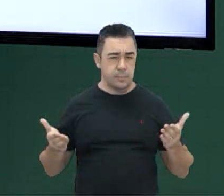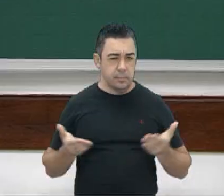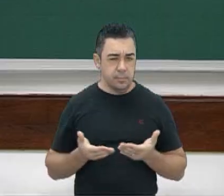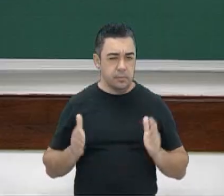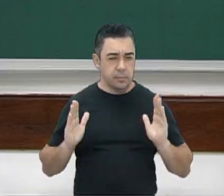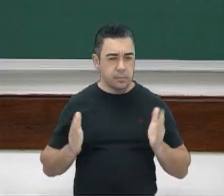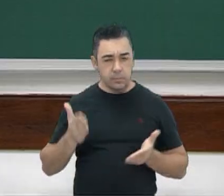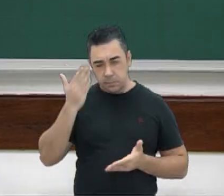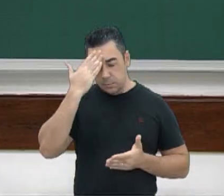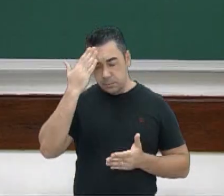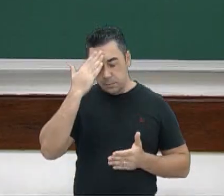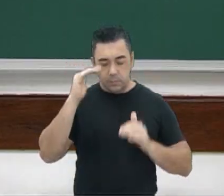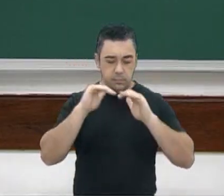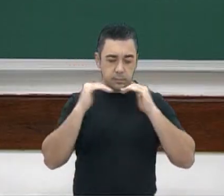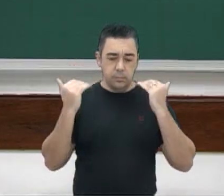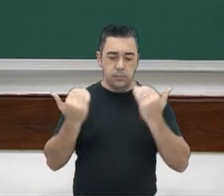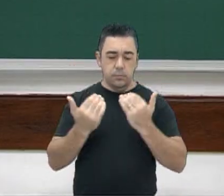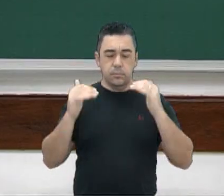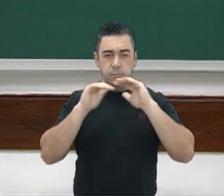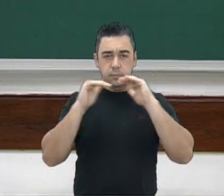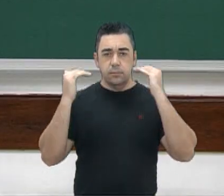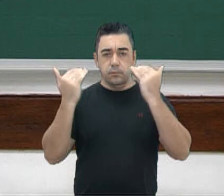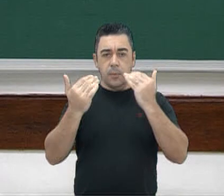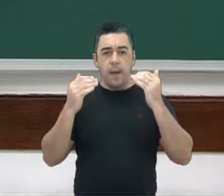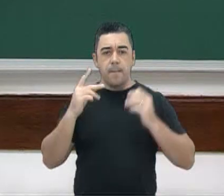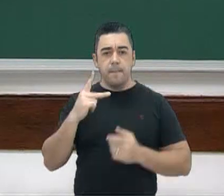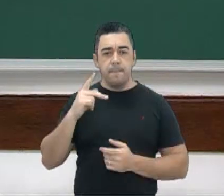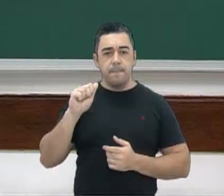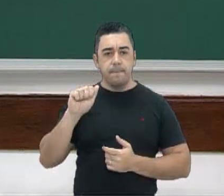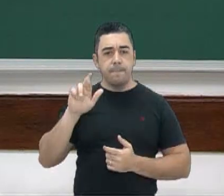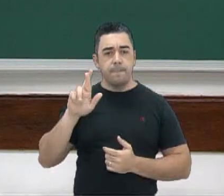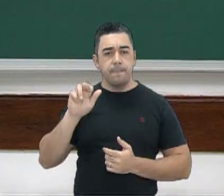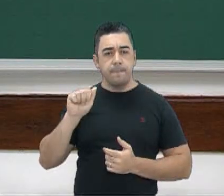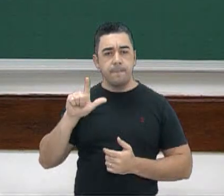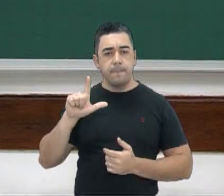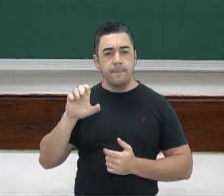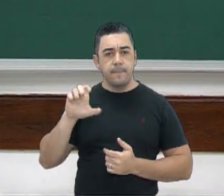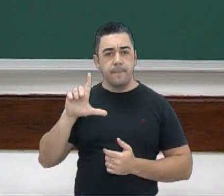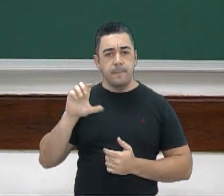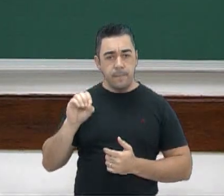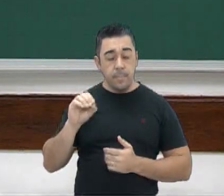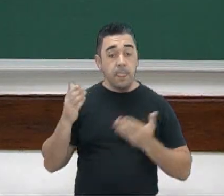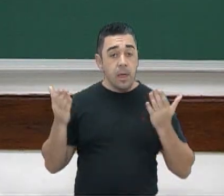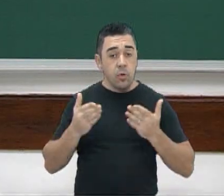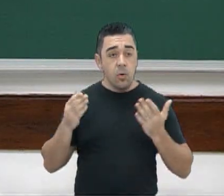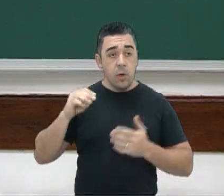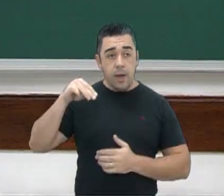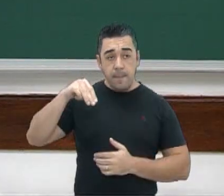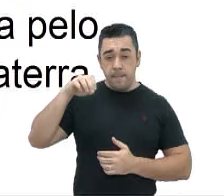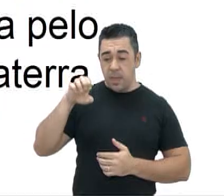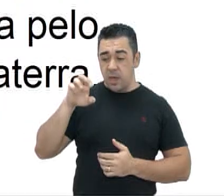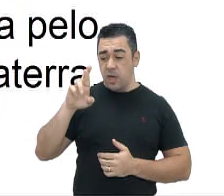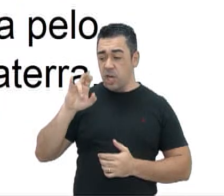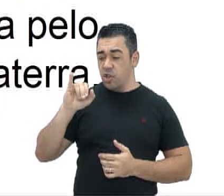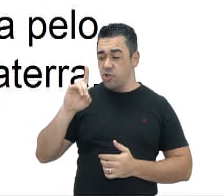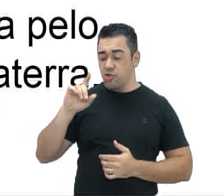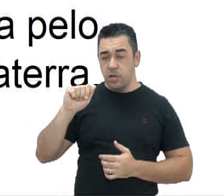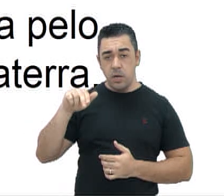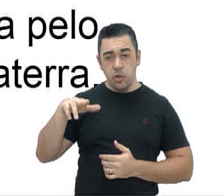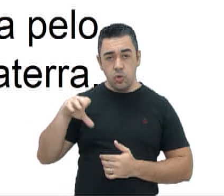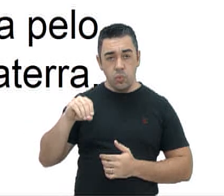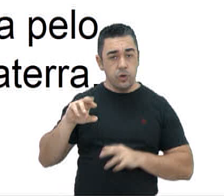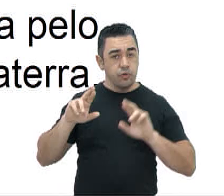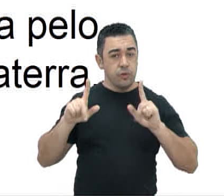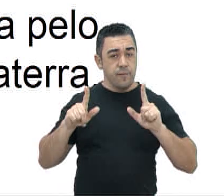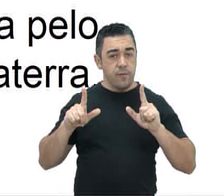Agora que a gente já tem uma noção do que são os paralelos, nós vamos falar um pouco sobre os meridianos. Acompanhe ali na tela a definição. Meridianos